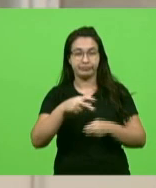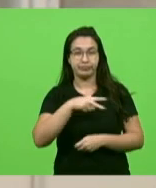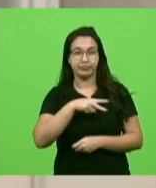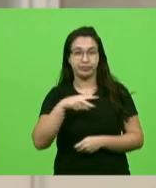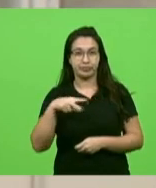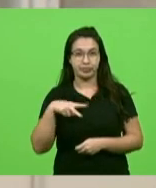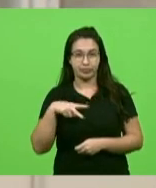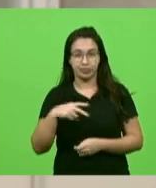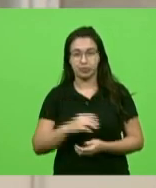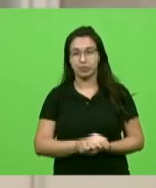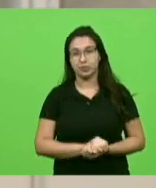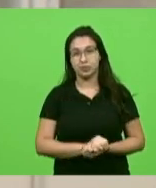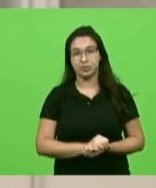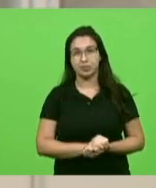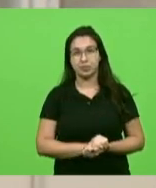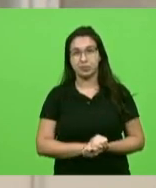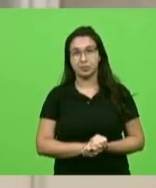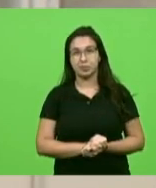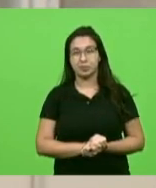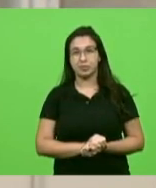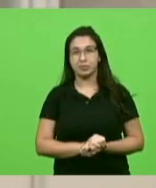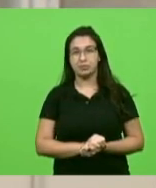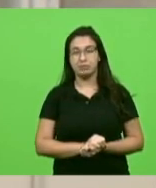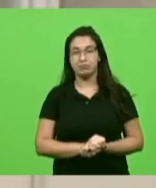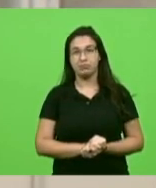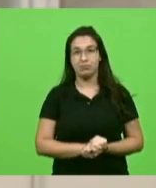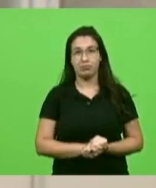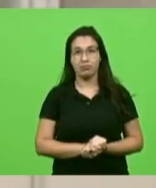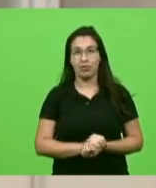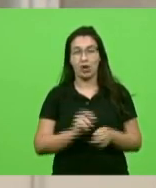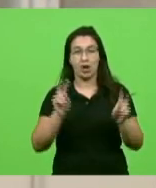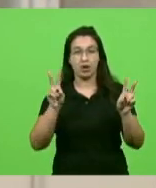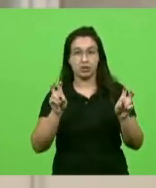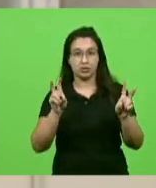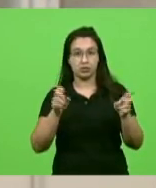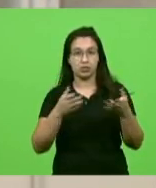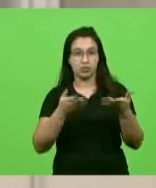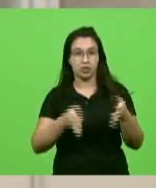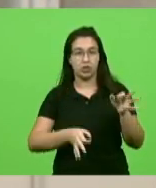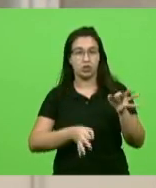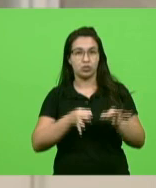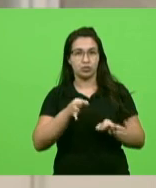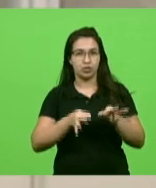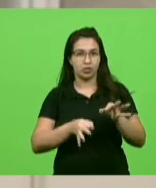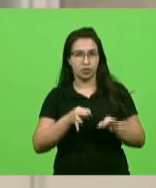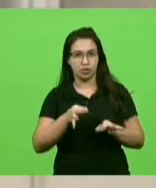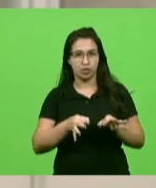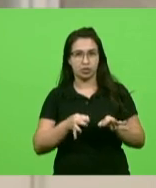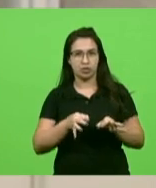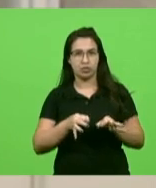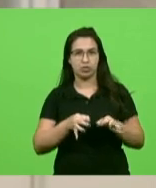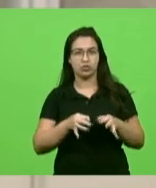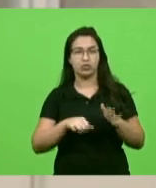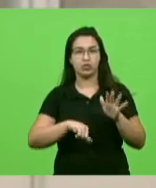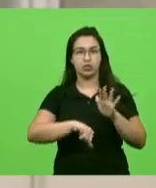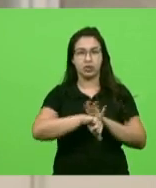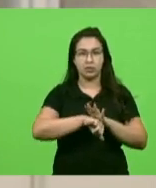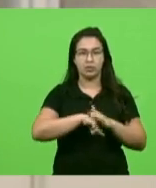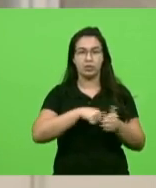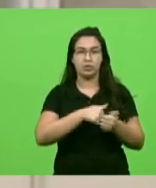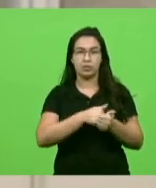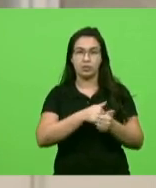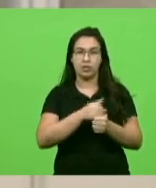com efeito acerca do assunto a jurisprudência das câmaras criminais do Tribunal